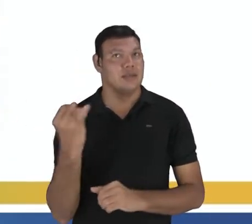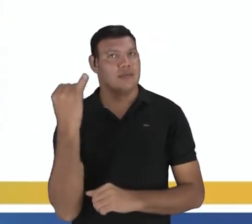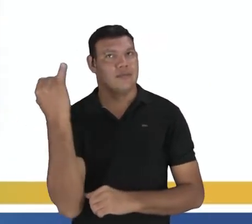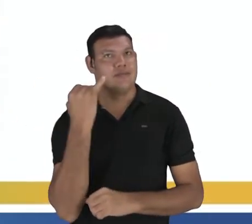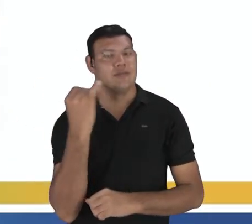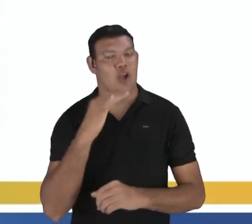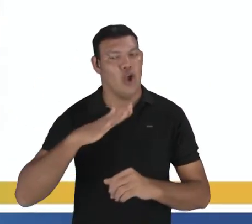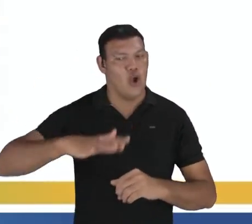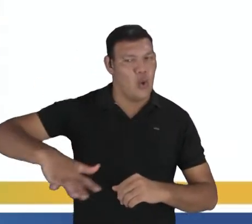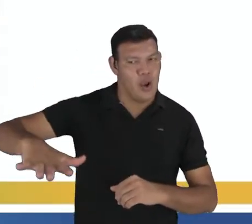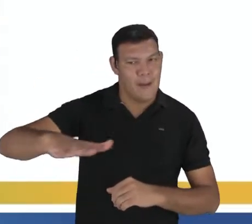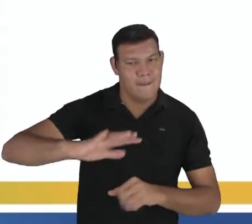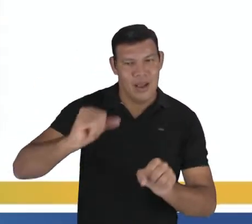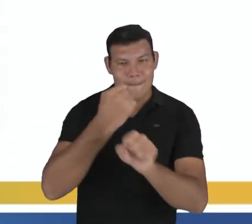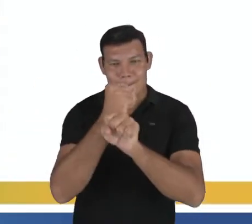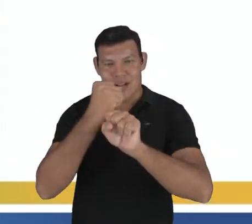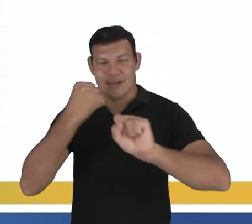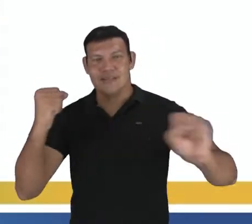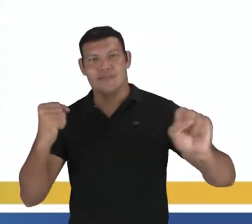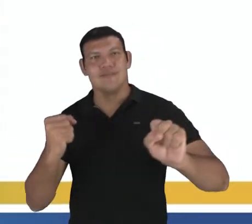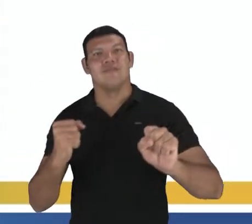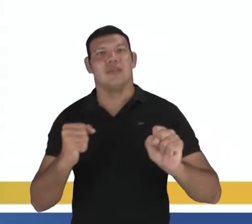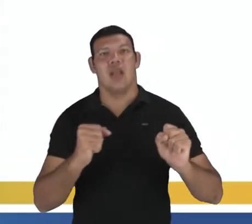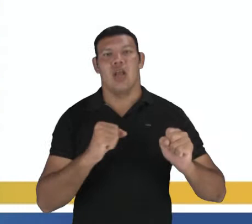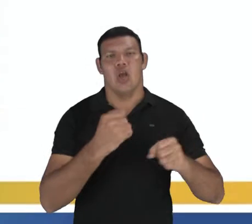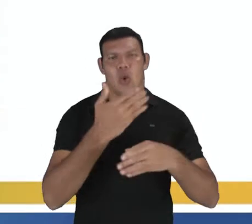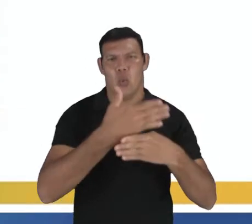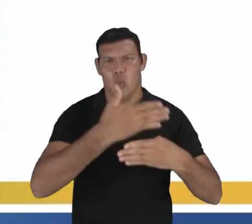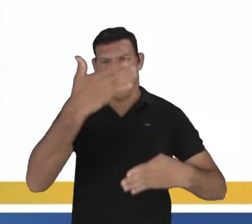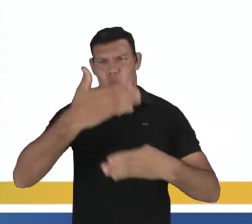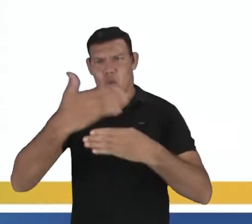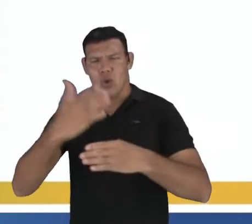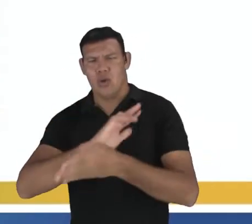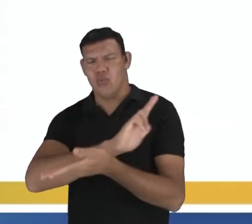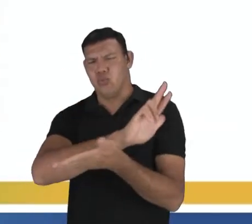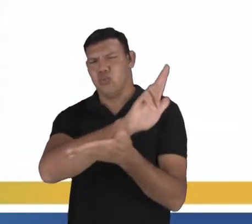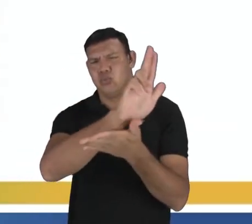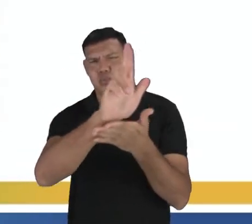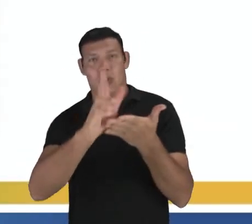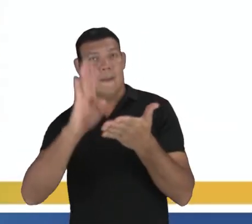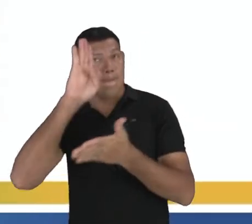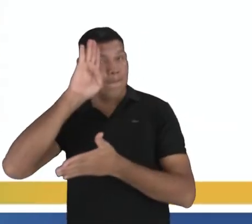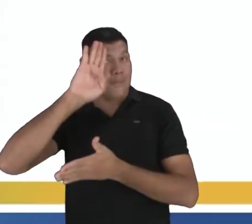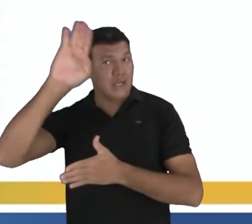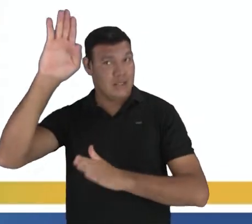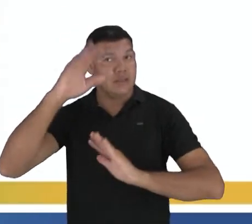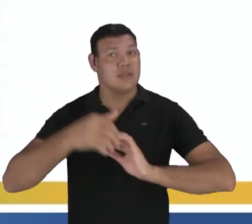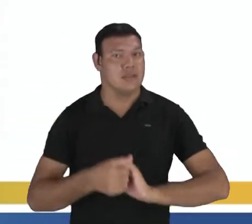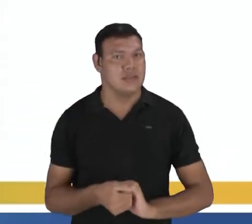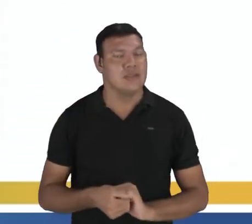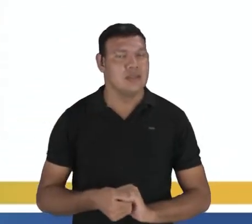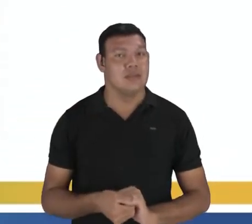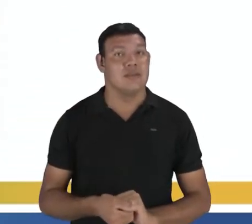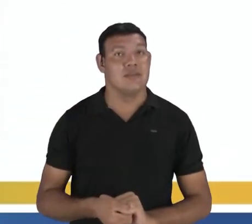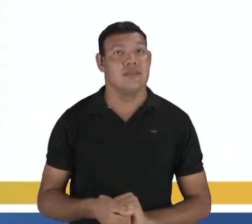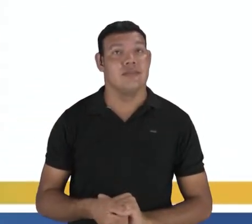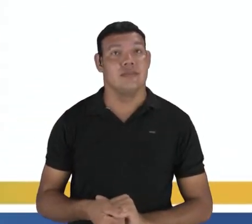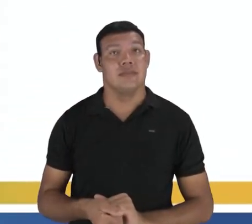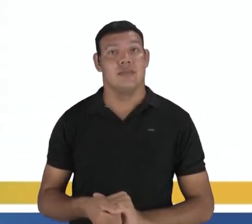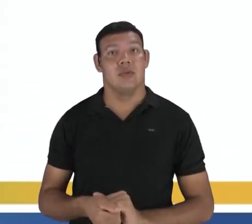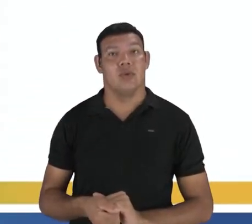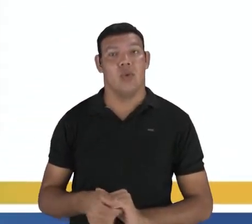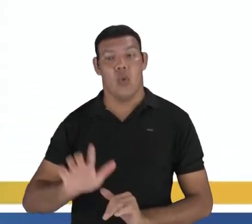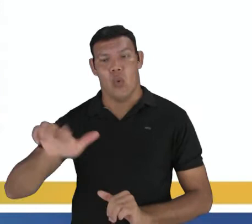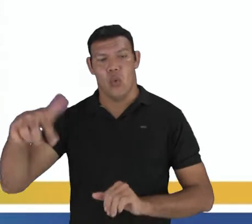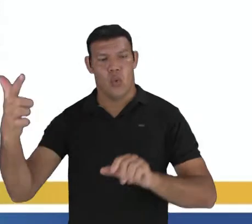grande área onde se tem várias construções, né? As principais, né, que se tem, porque as outras construções, elas eram